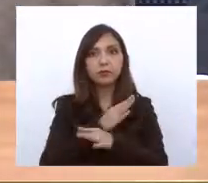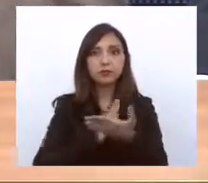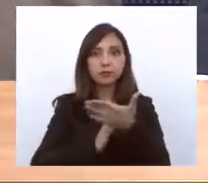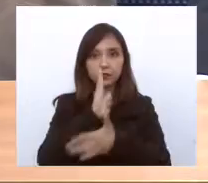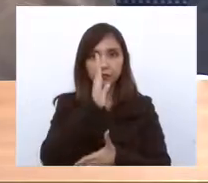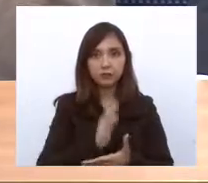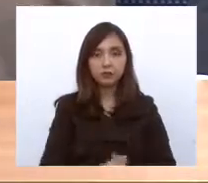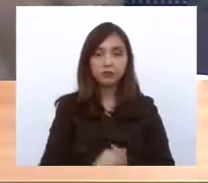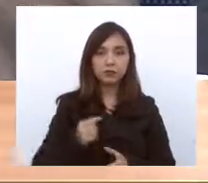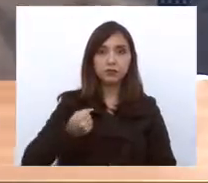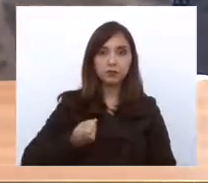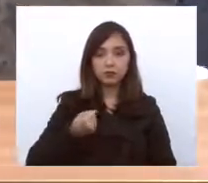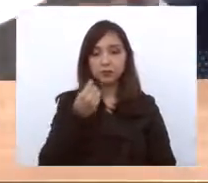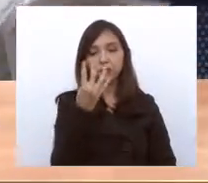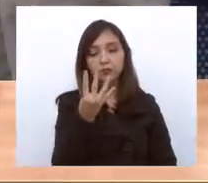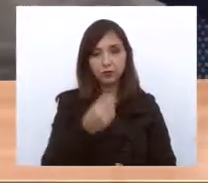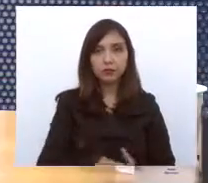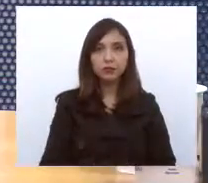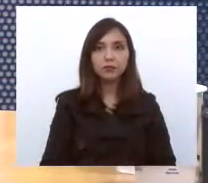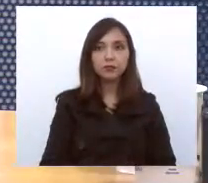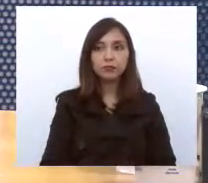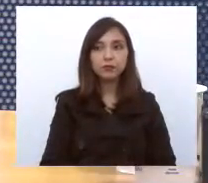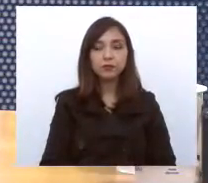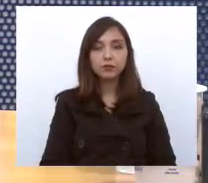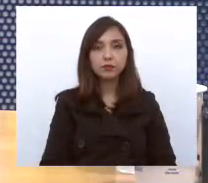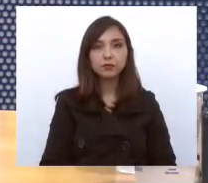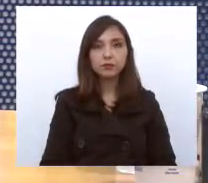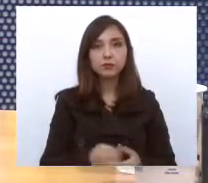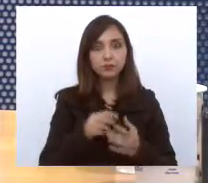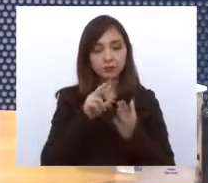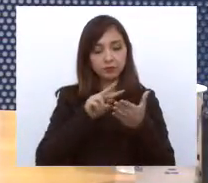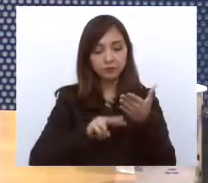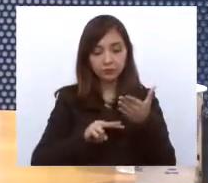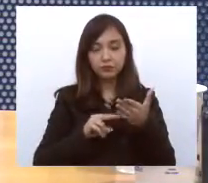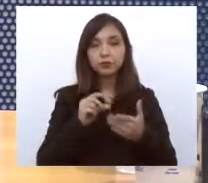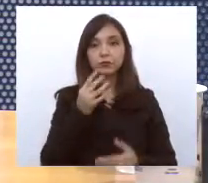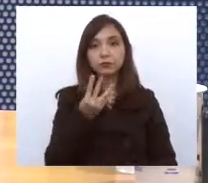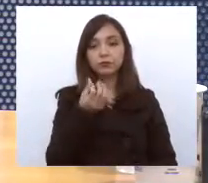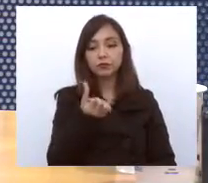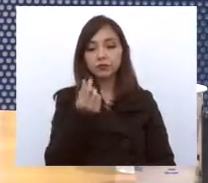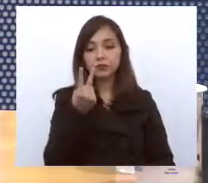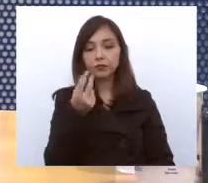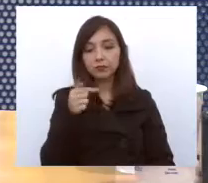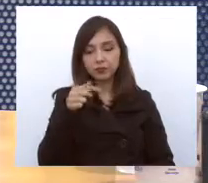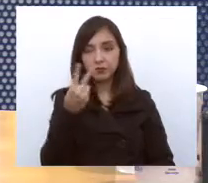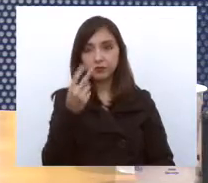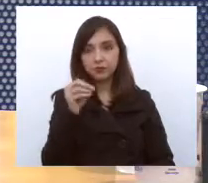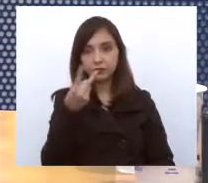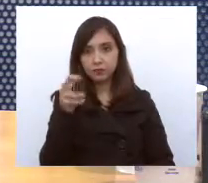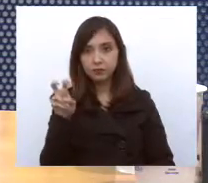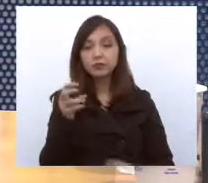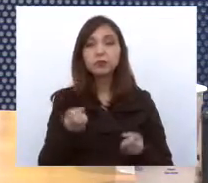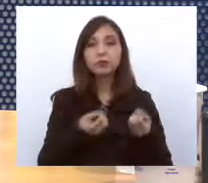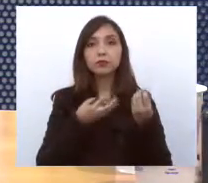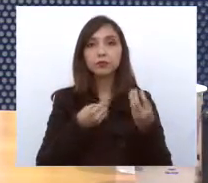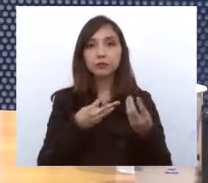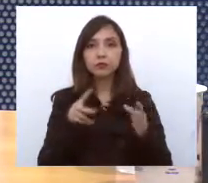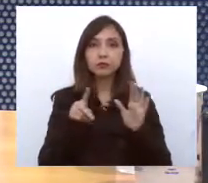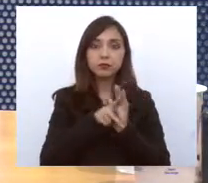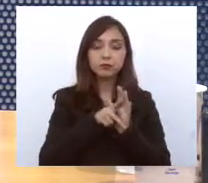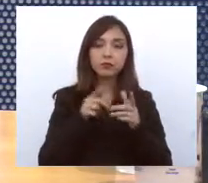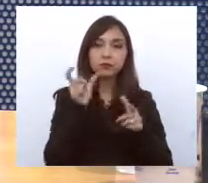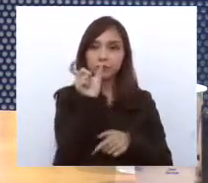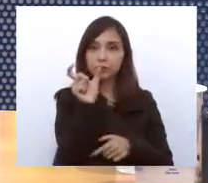votação, aprovado, encaminhe-se. Item quarto. Leitura, discussão e votação do requerimento 4627/2015. Informações referentes aos